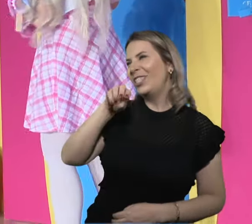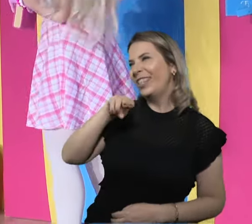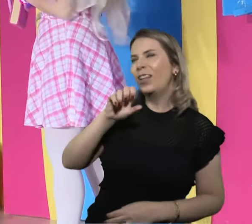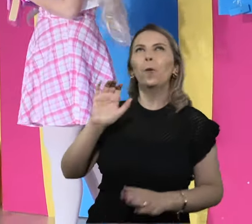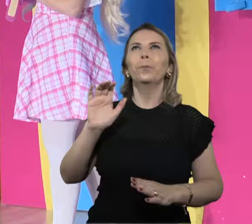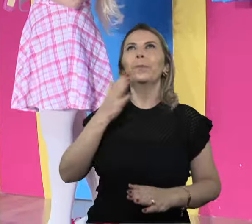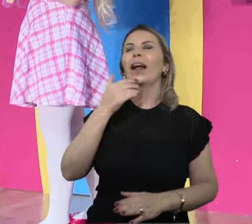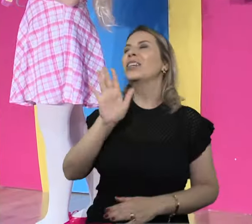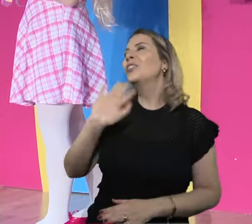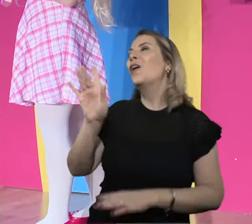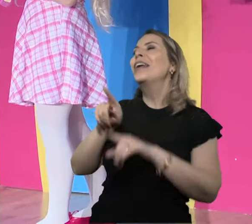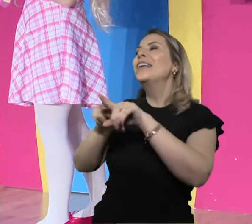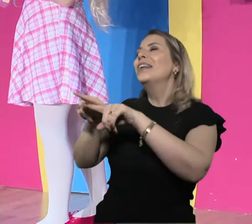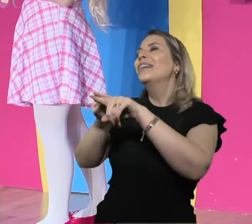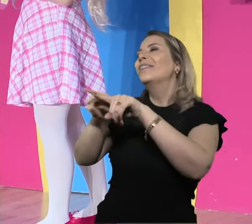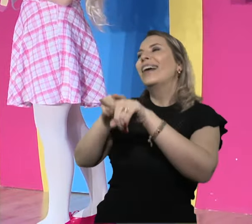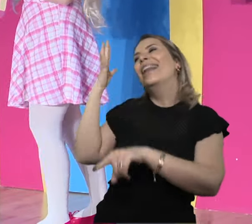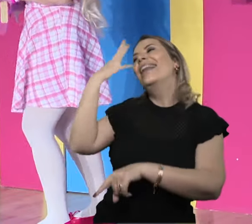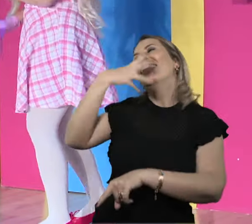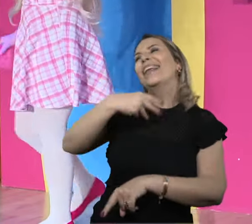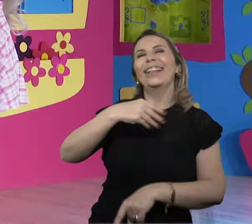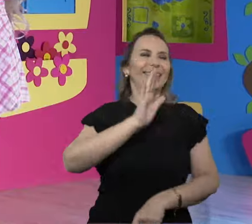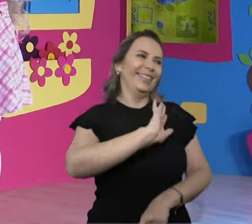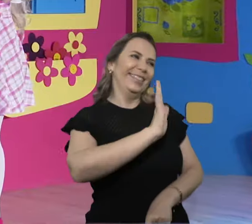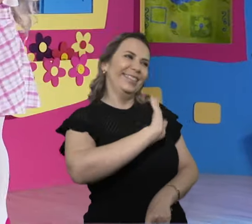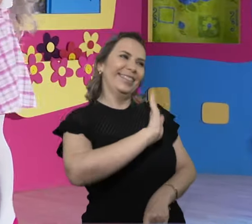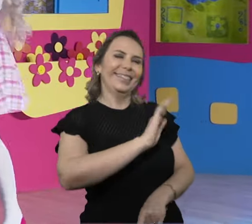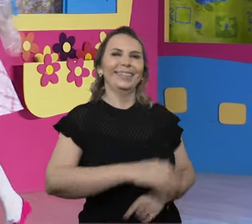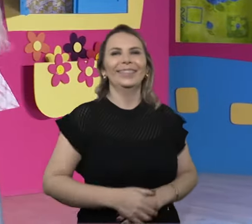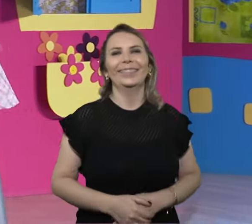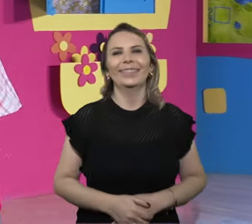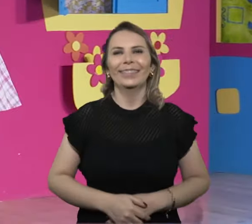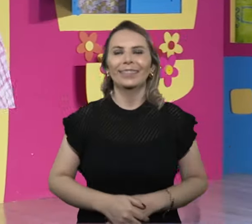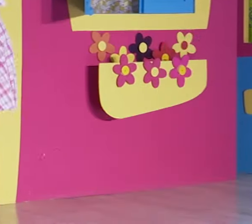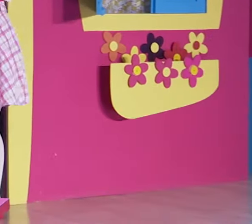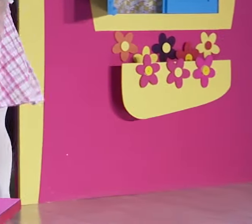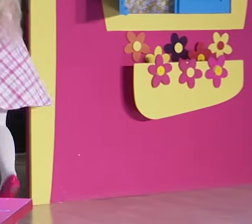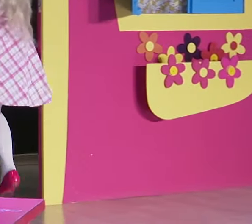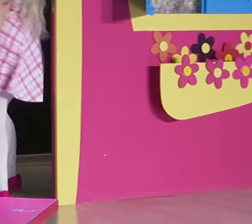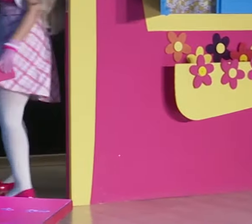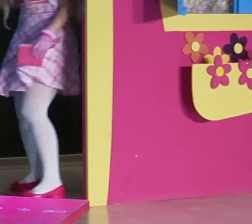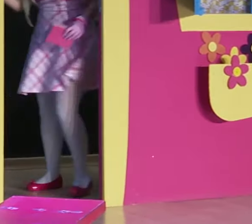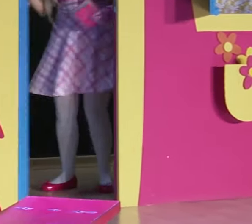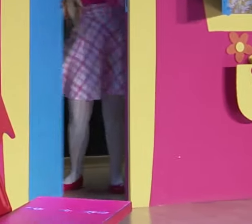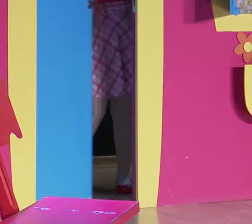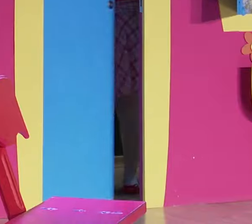melhor, tchau, irmãzinha linda. Tchau, Manu.